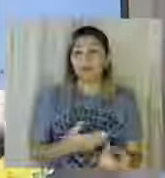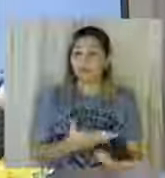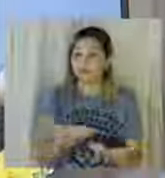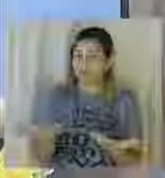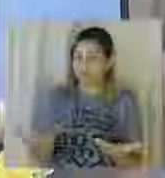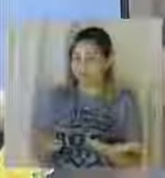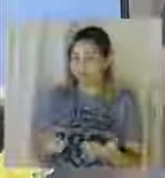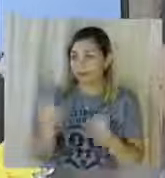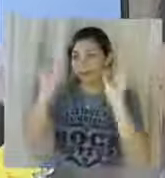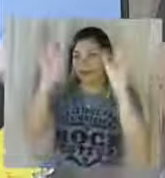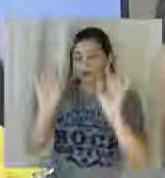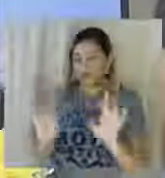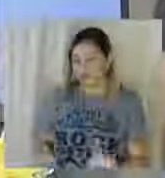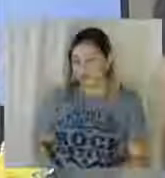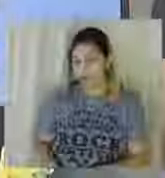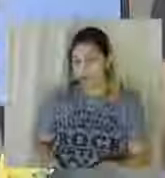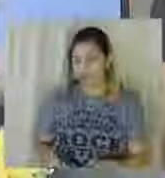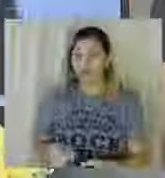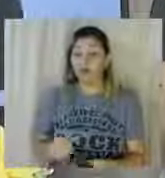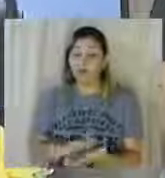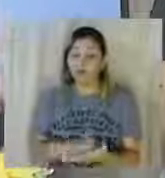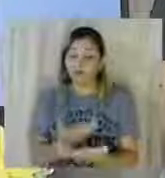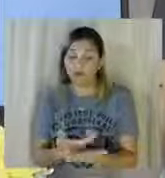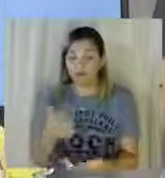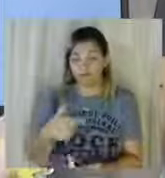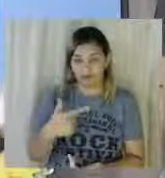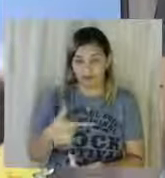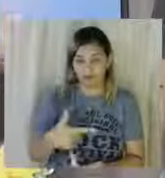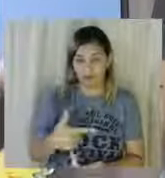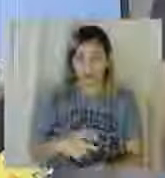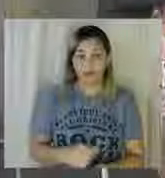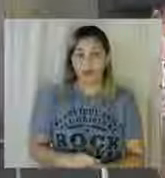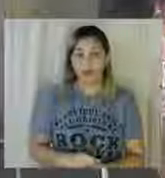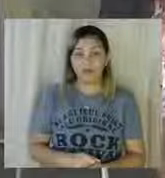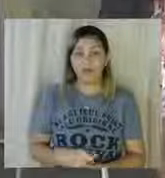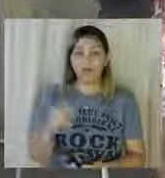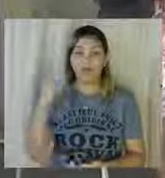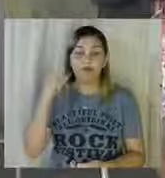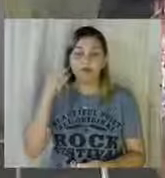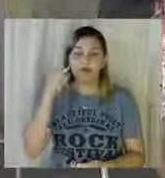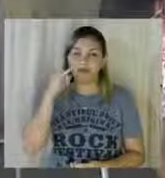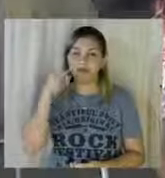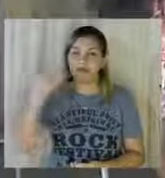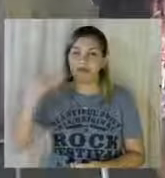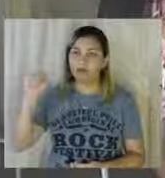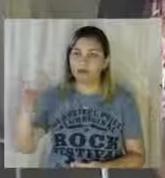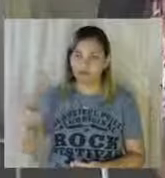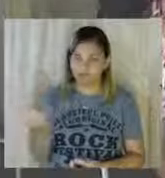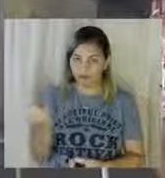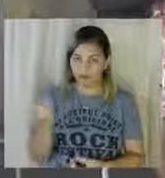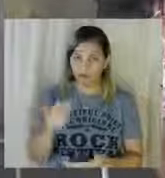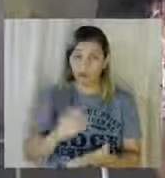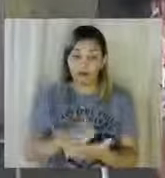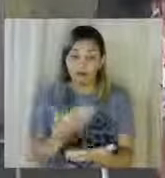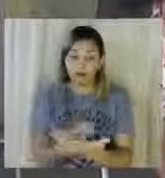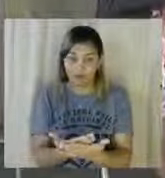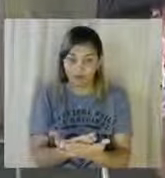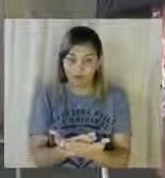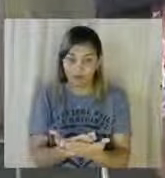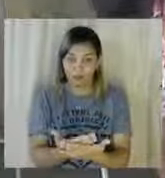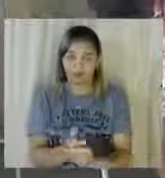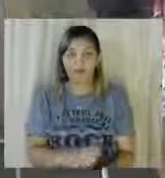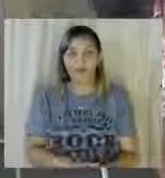de especiais. 2 intérpretes, a professora Josiane, intérprete de Libras do